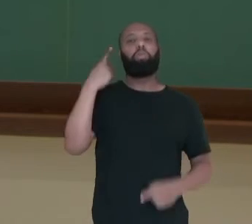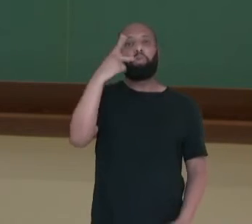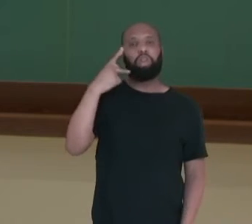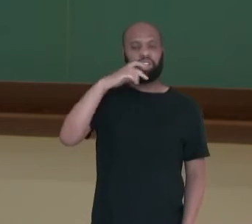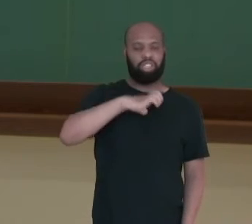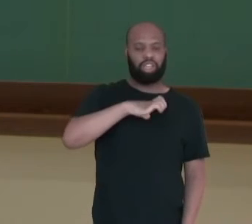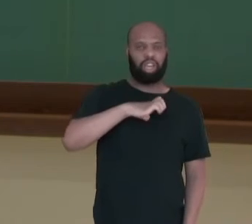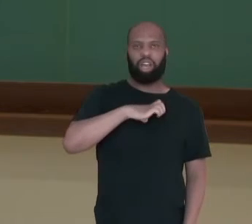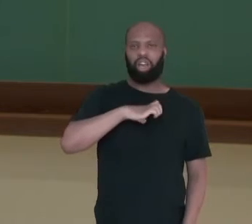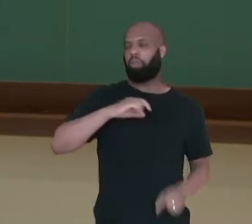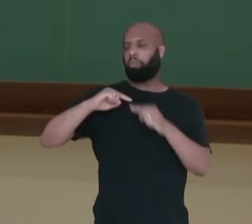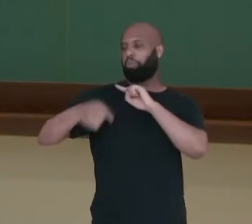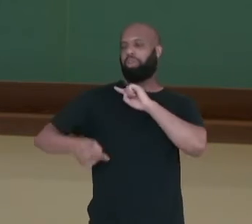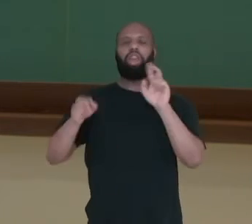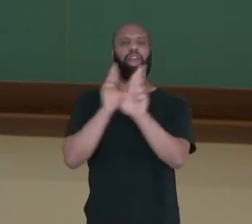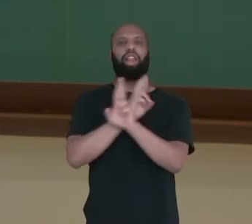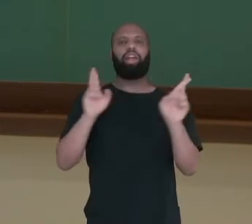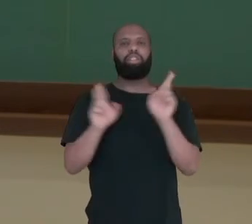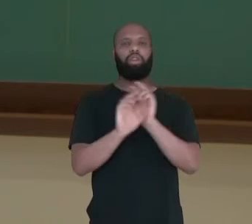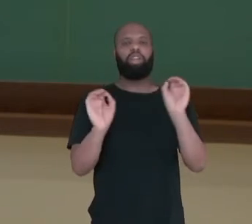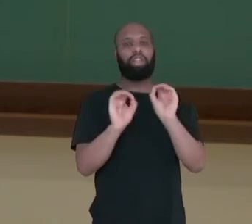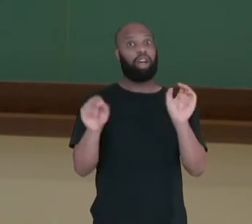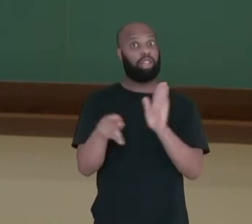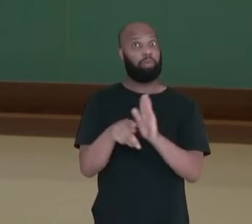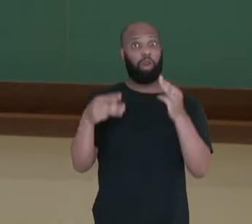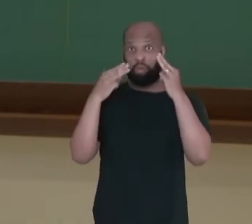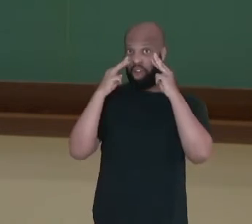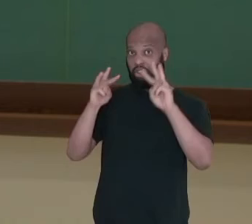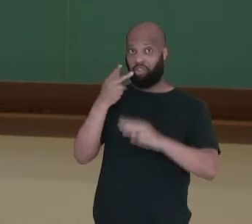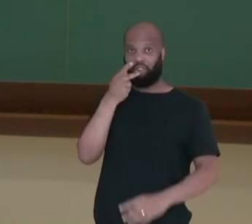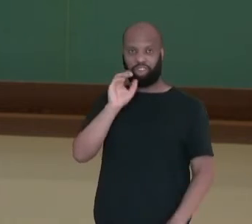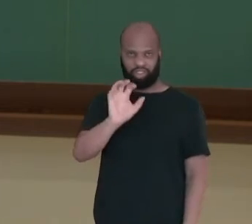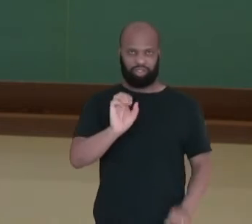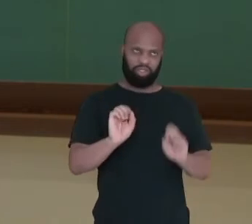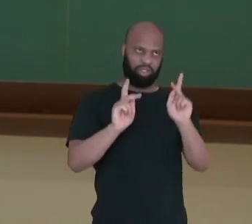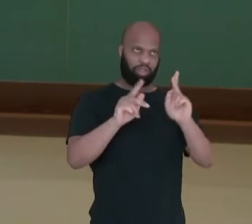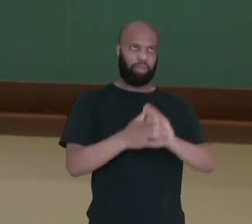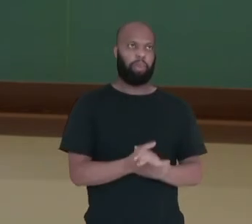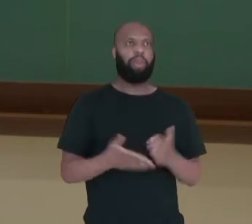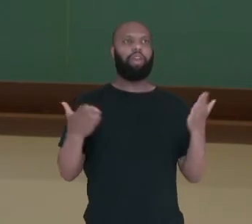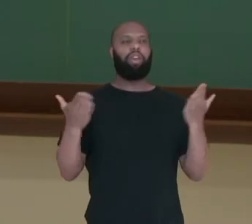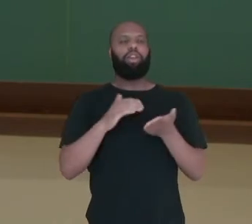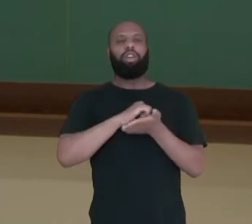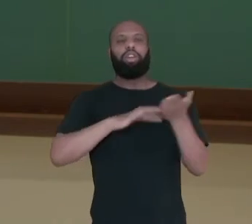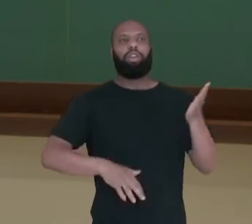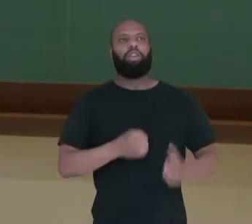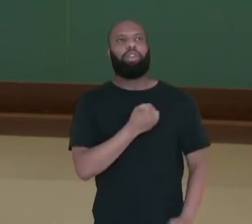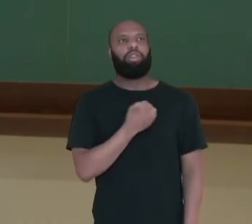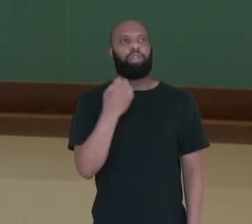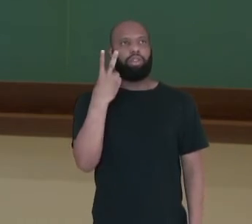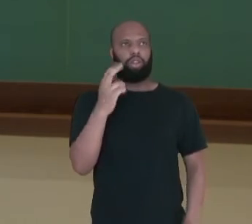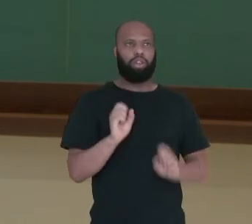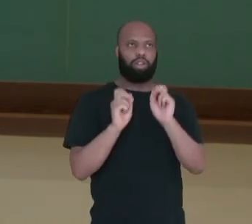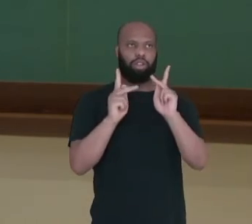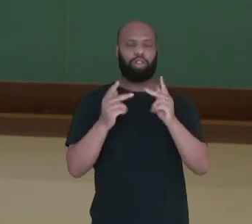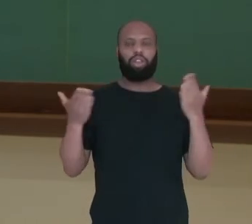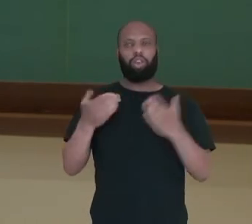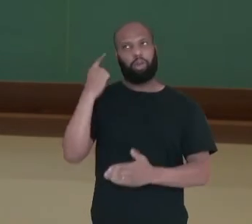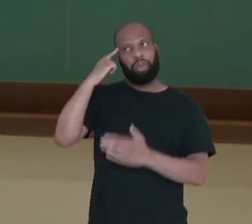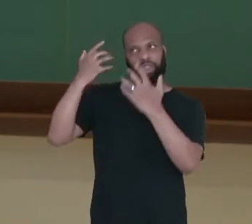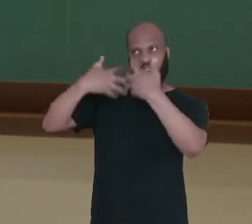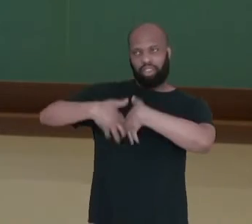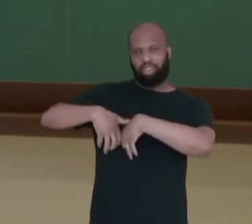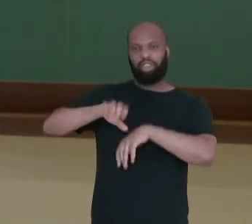ética não têm qualquer relação, de acordo com o Maquiavel, certo? Vamos para a nossa segunda atividade? Então, pensar